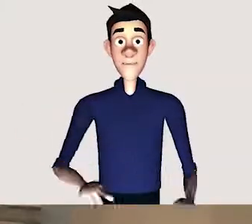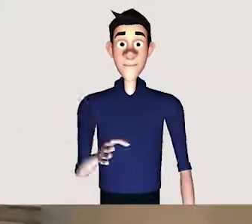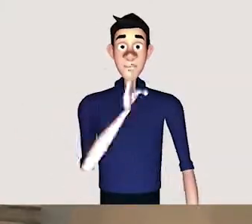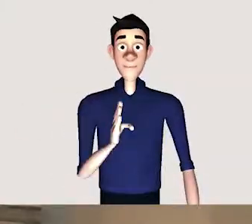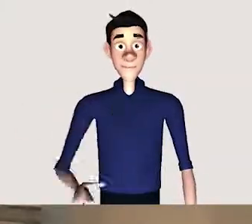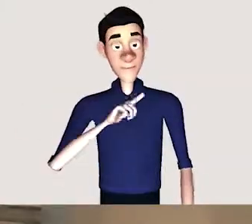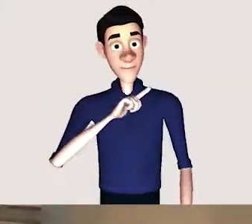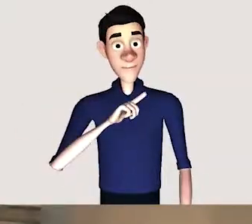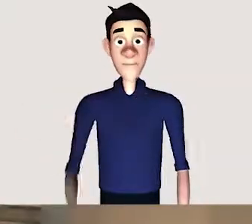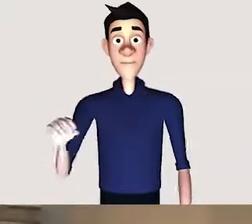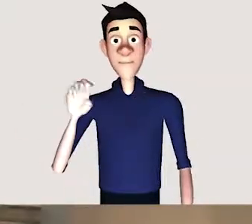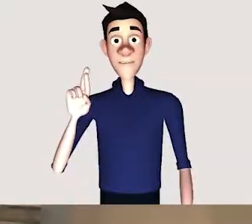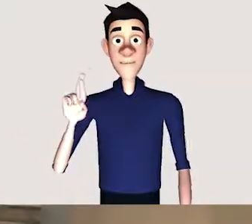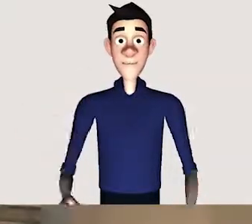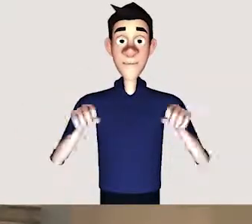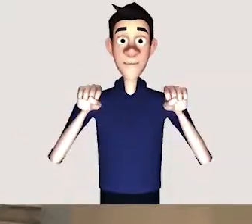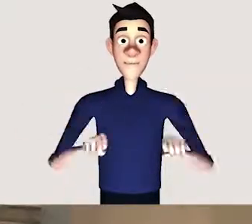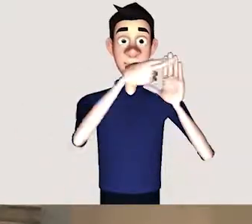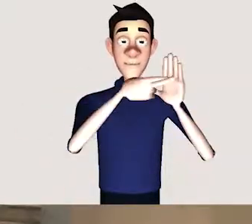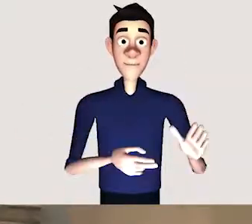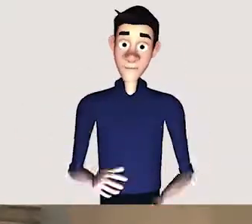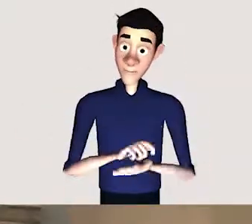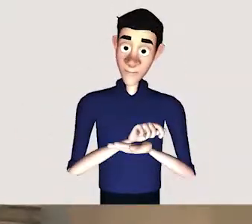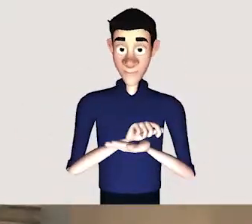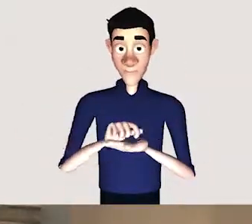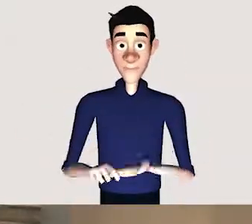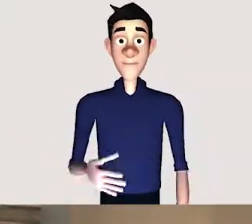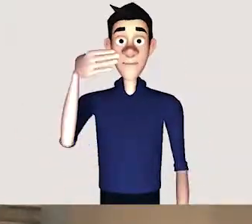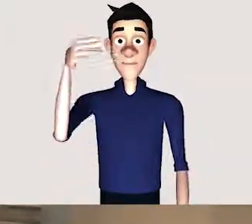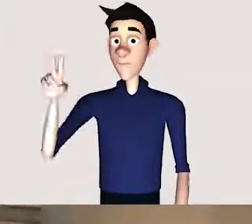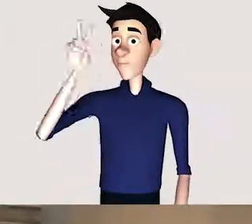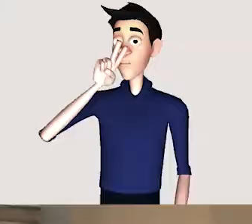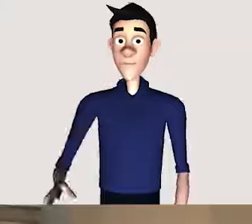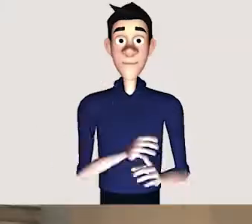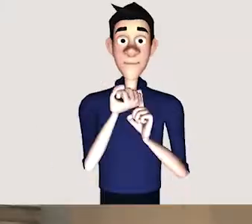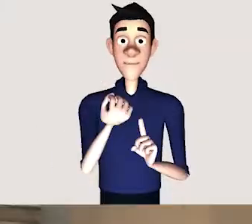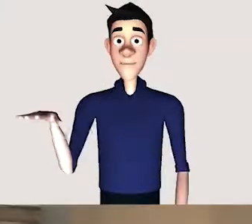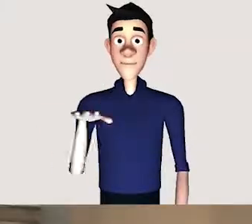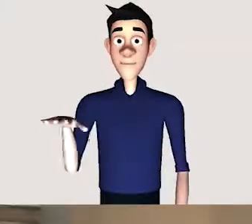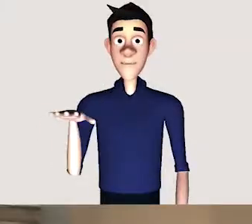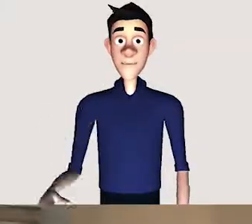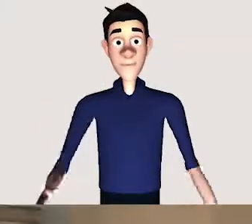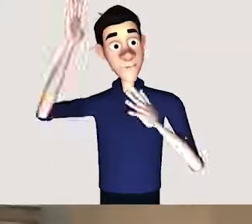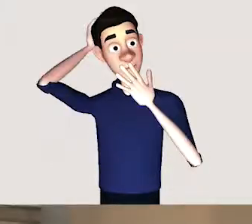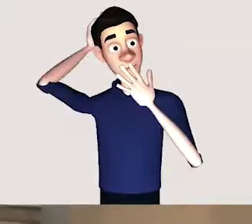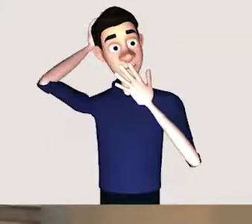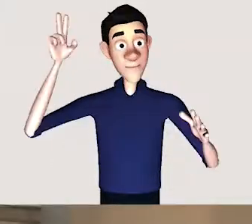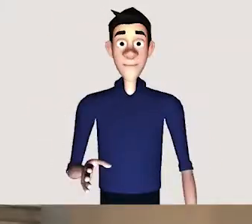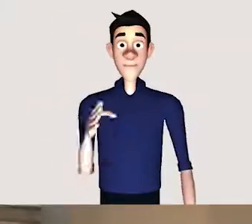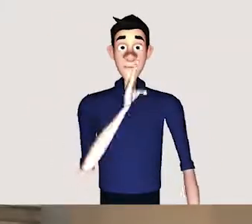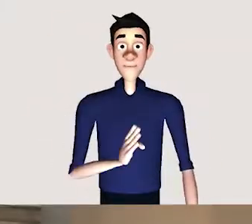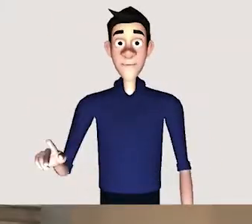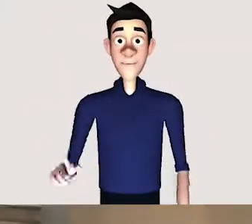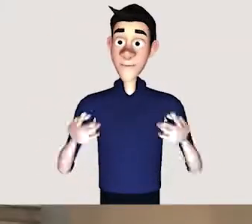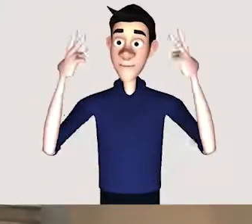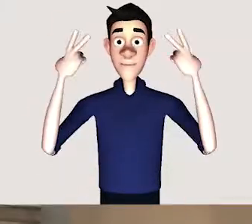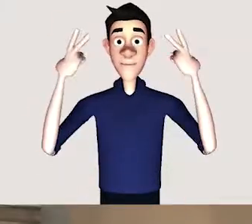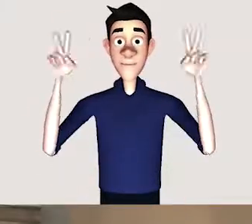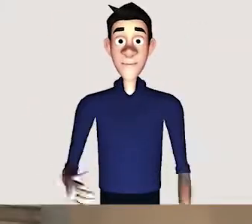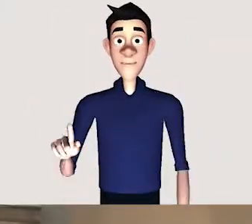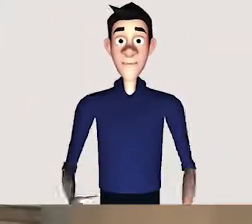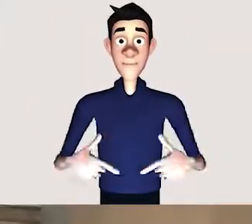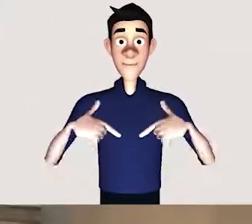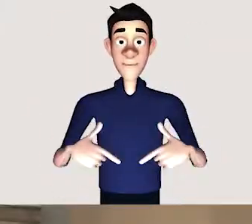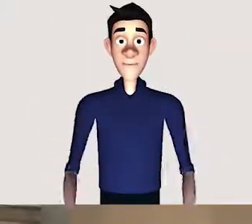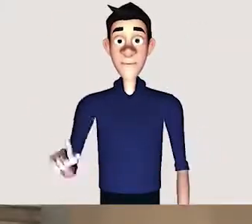sociais, as oligarquias, a história da escravidão no Brasil, e mais ainda do que isso, a história